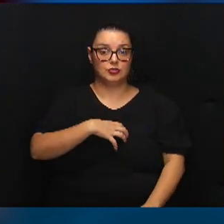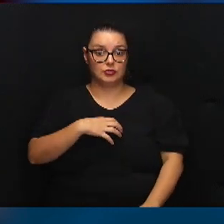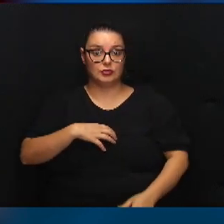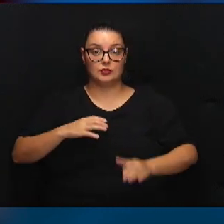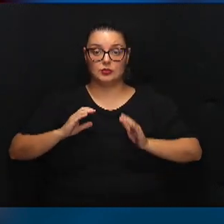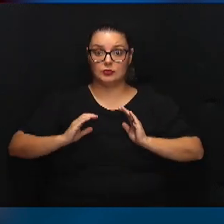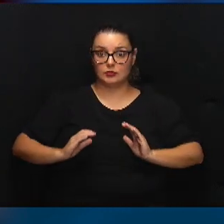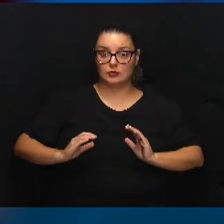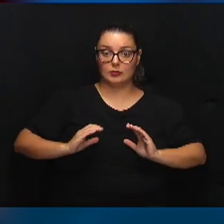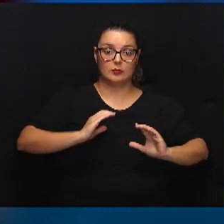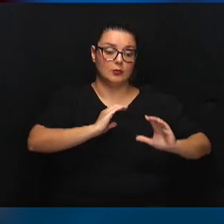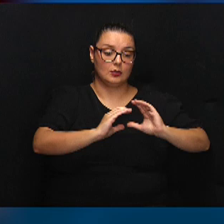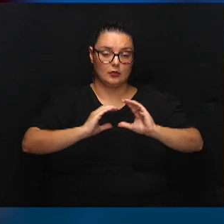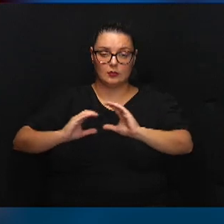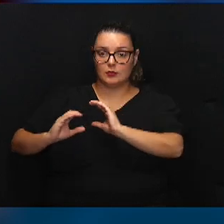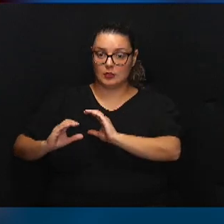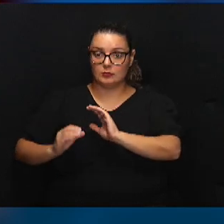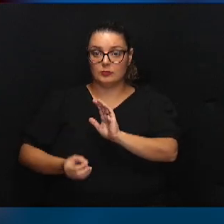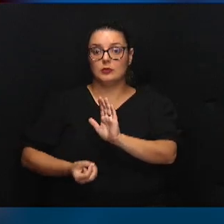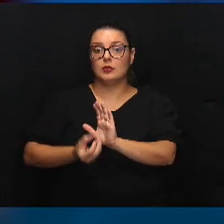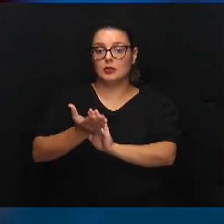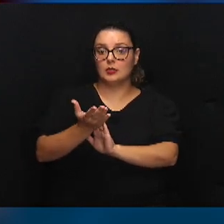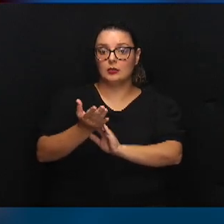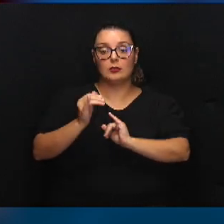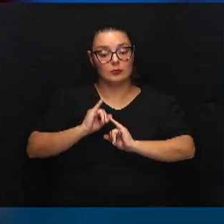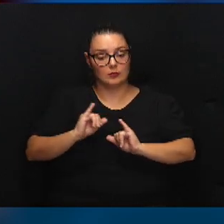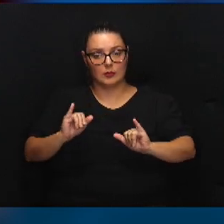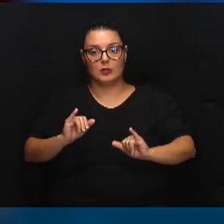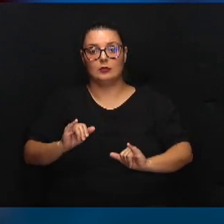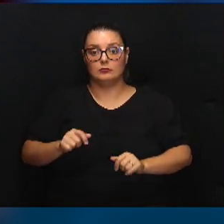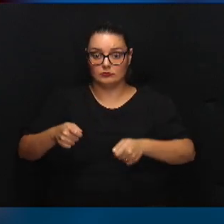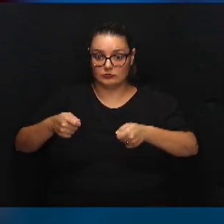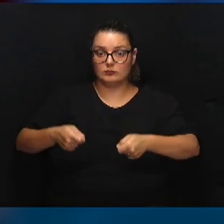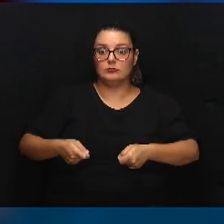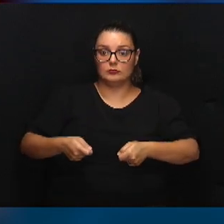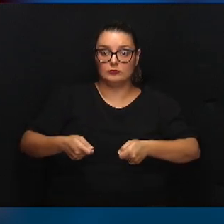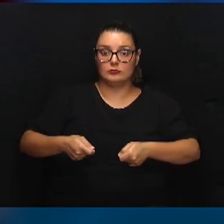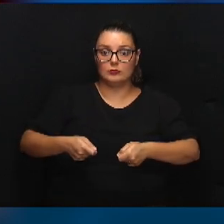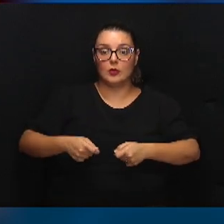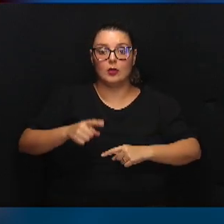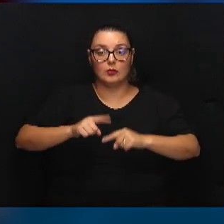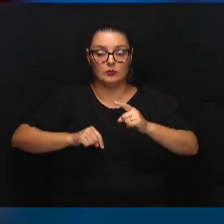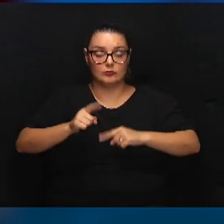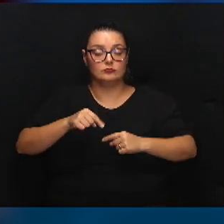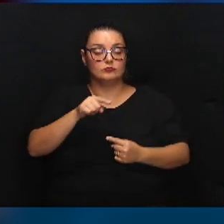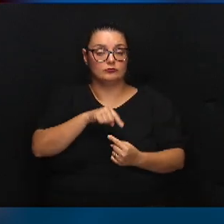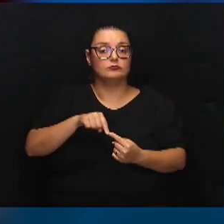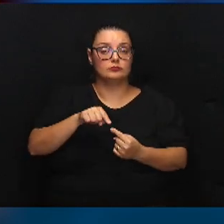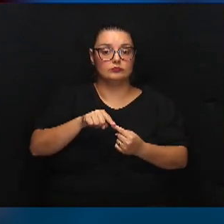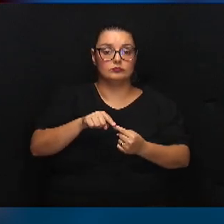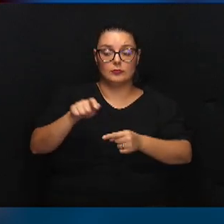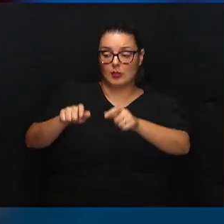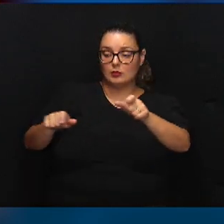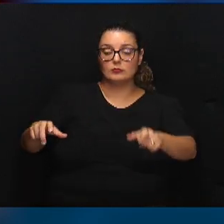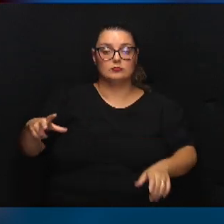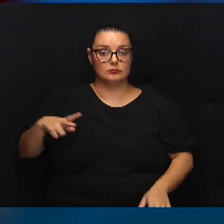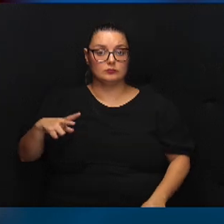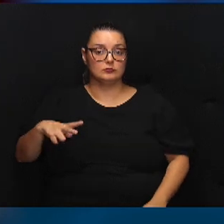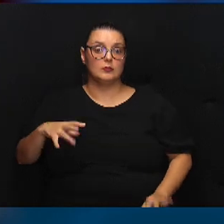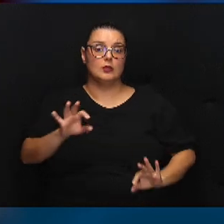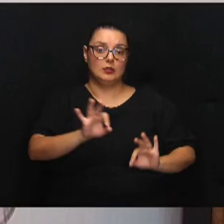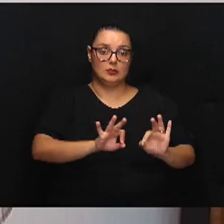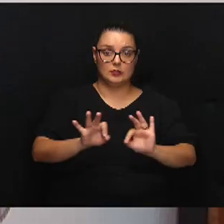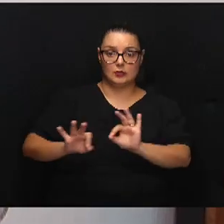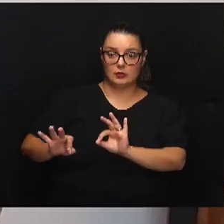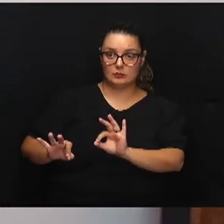comportamento e comunicação, criando uma mensagem consistente com os objetivos dos indivíduos e das